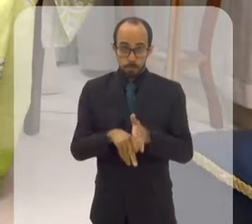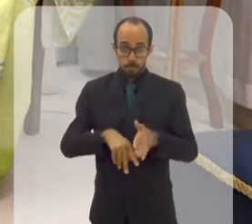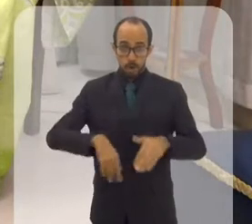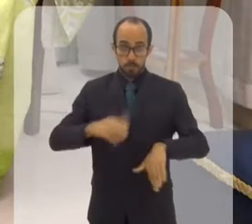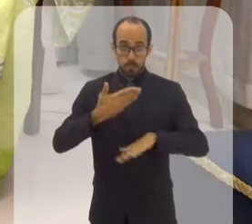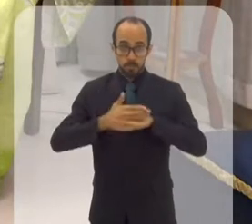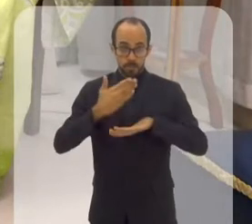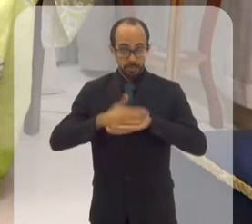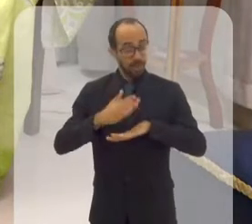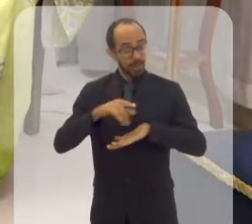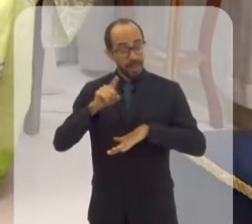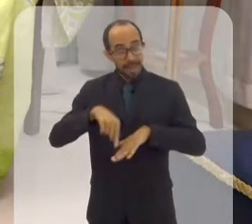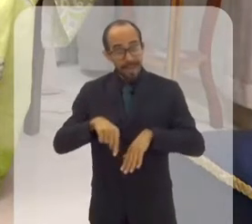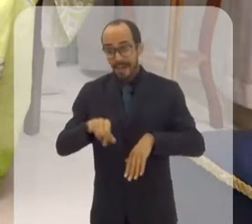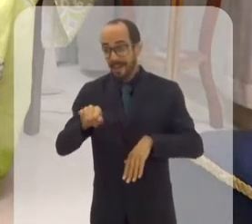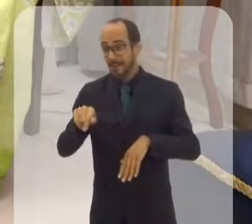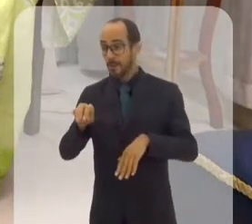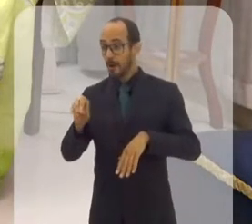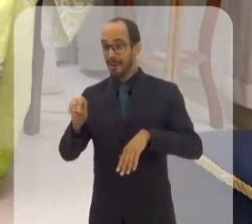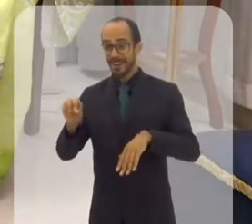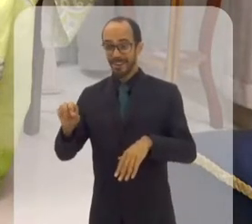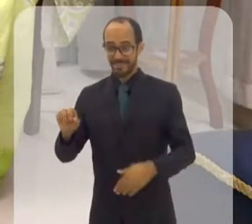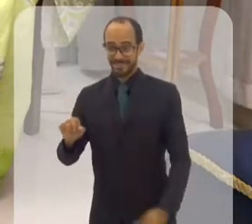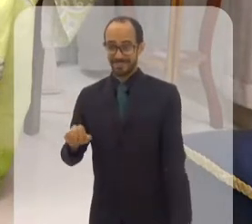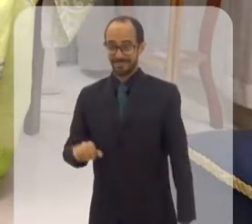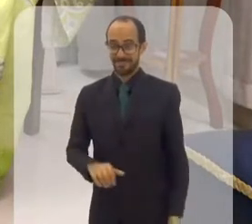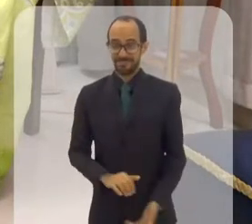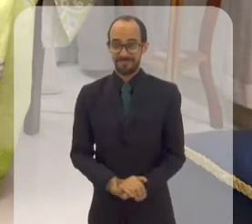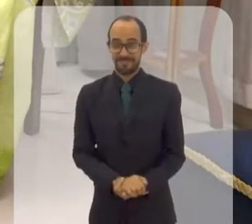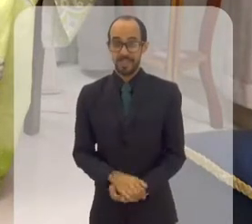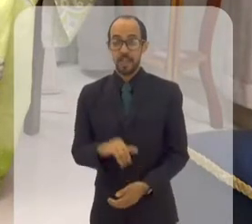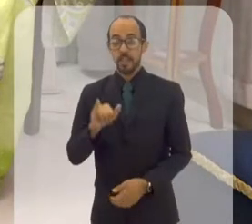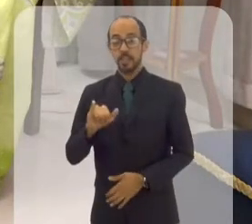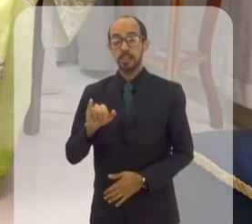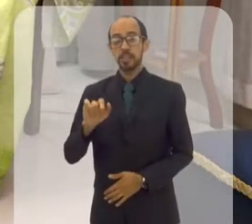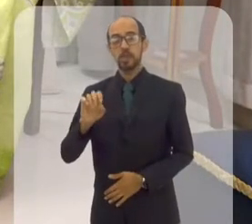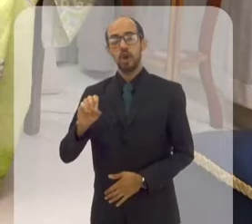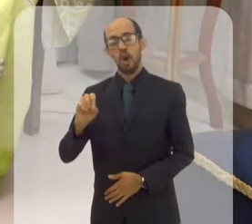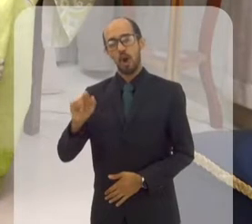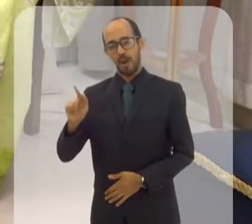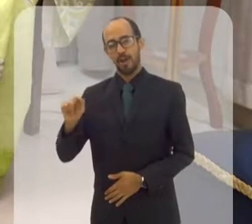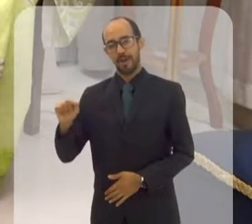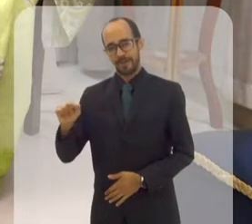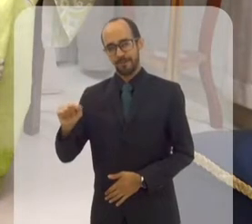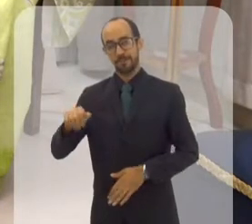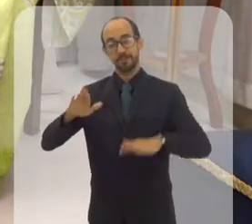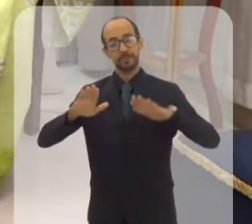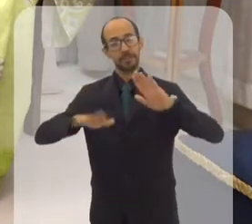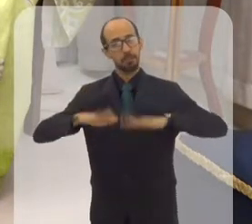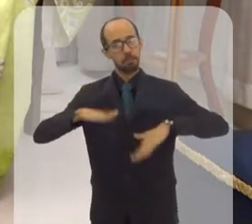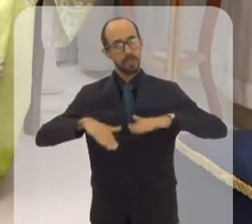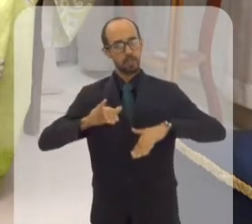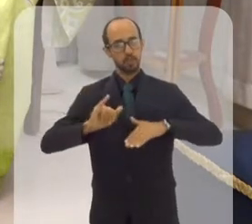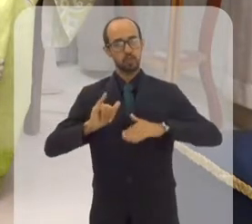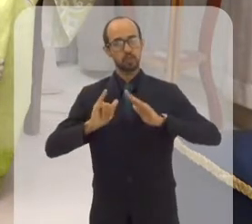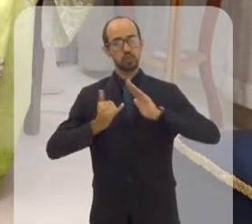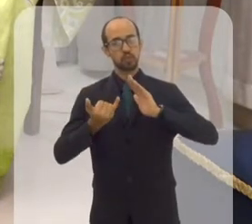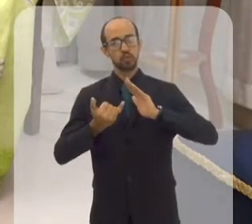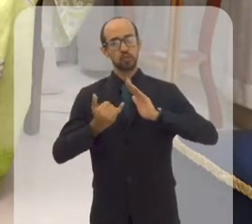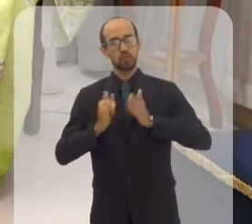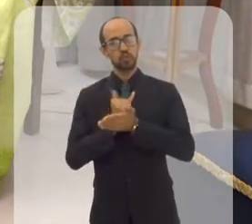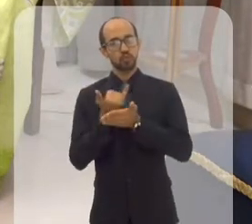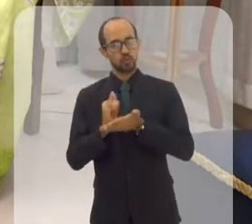aquecimento que a gente faz no yoga já é yoga, né? Isso aí varia muito de instrutor para